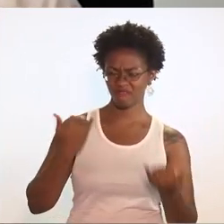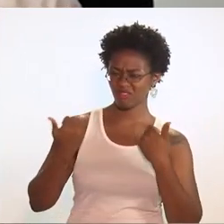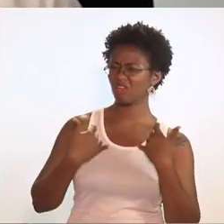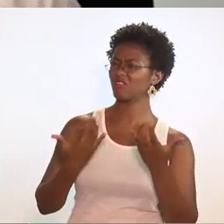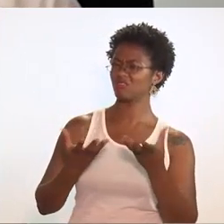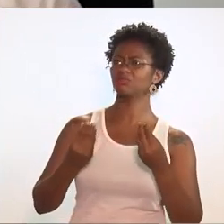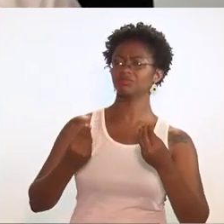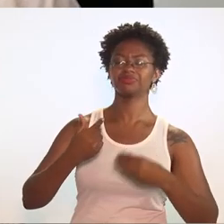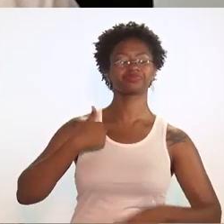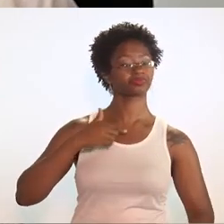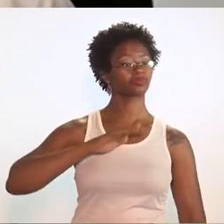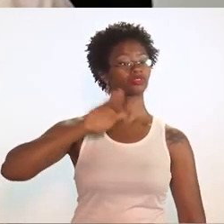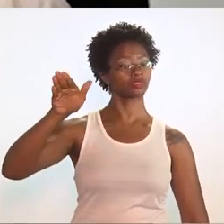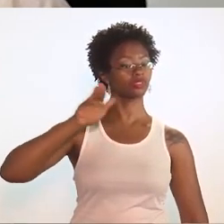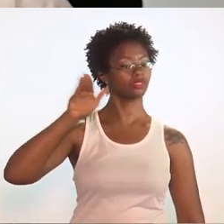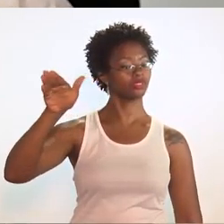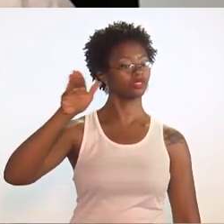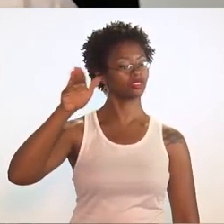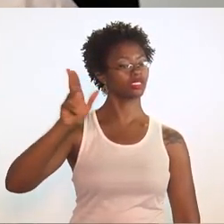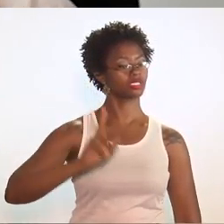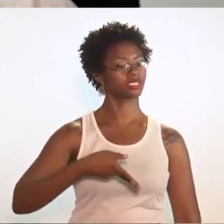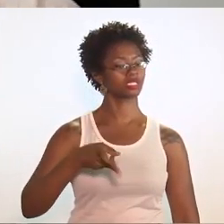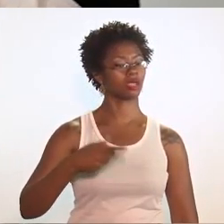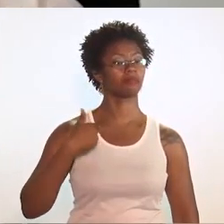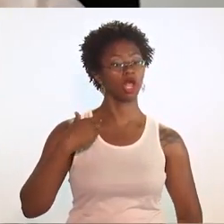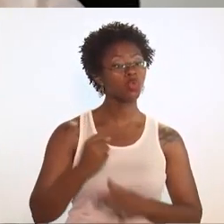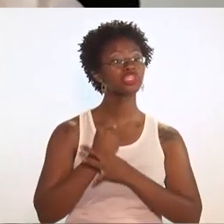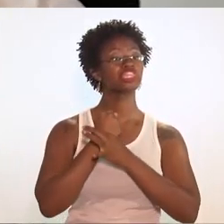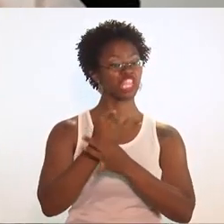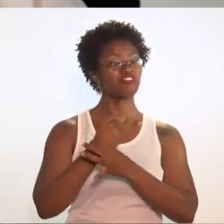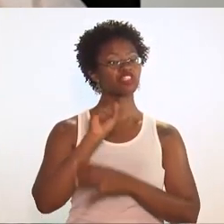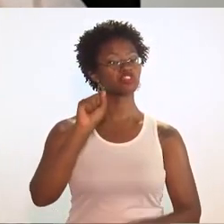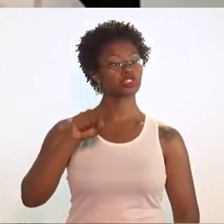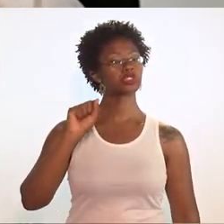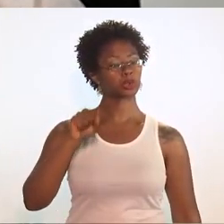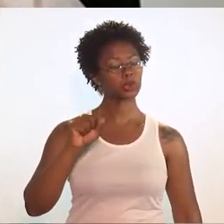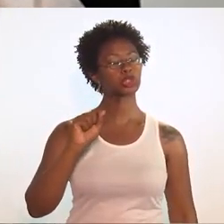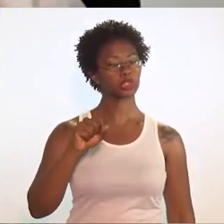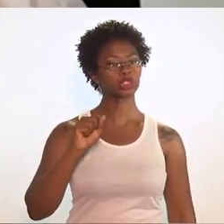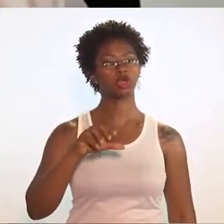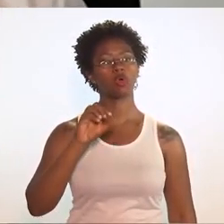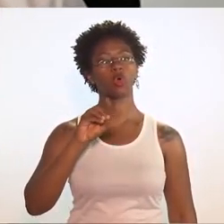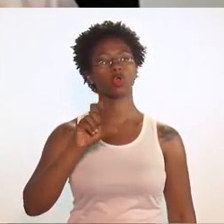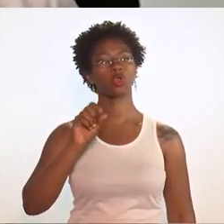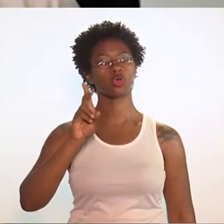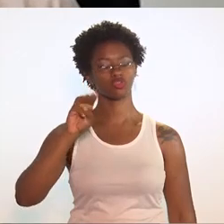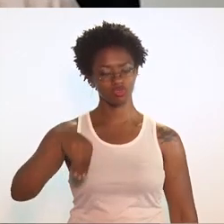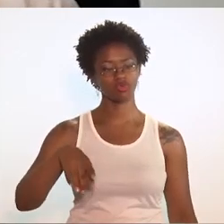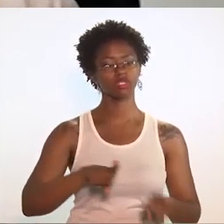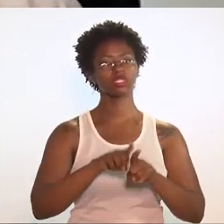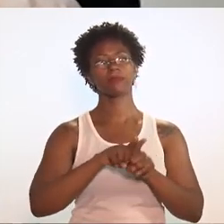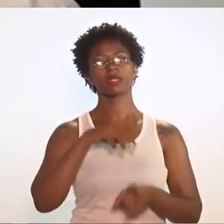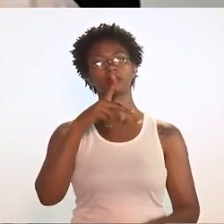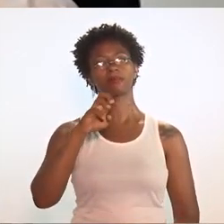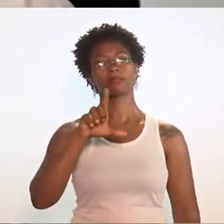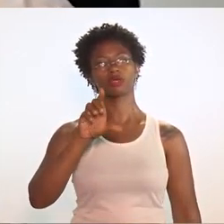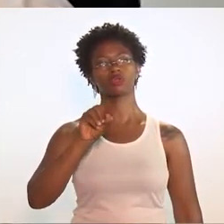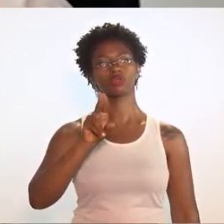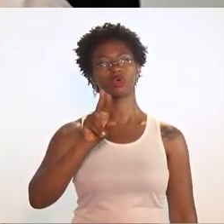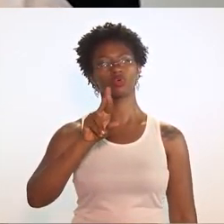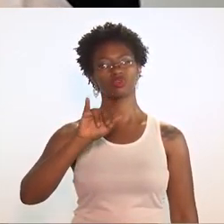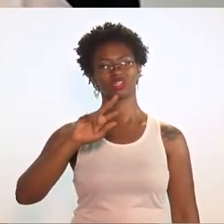total ouvir dizer que o Pelourinho é perigoso. Eu ouvi dizer que lá é um lugar